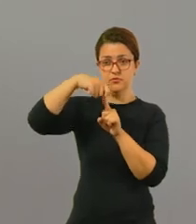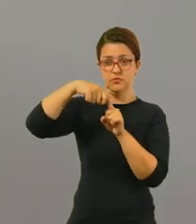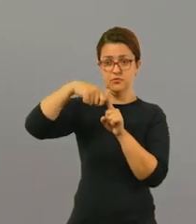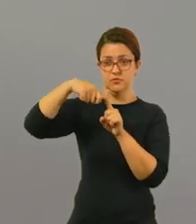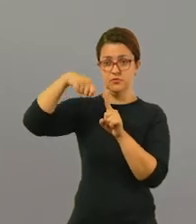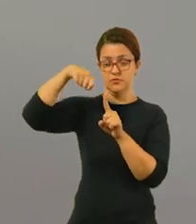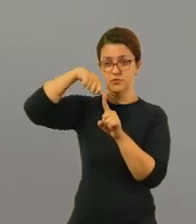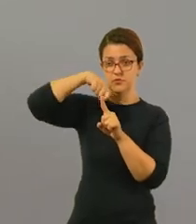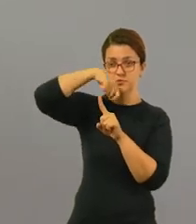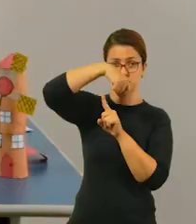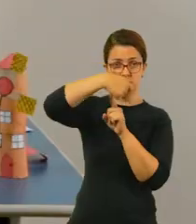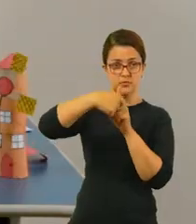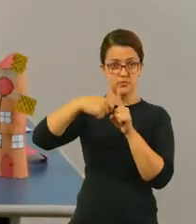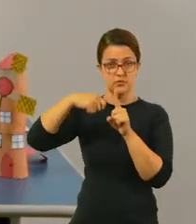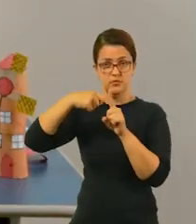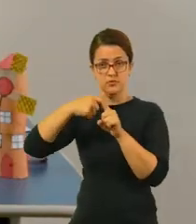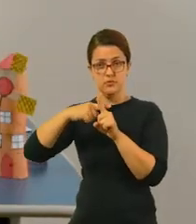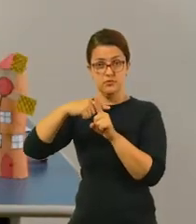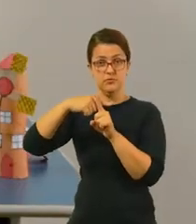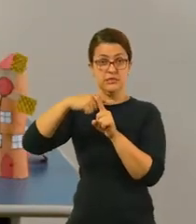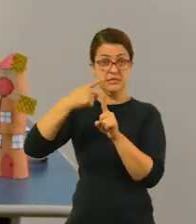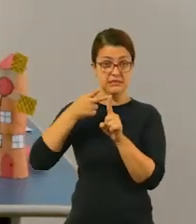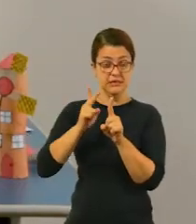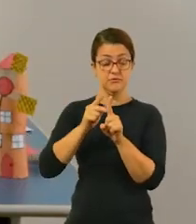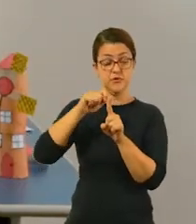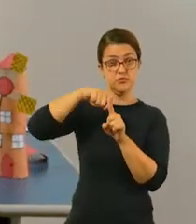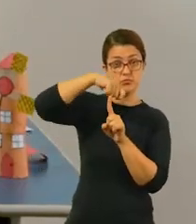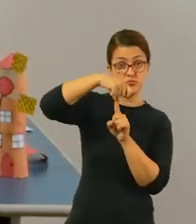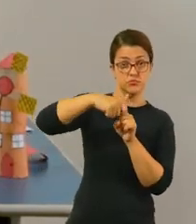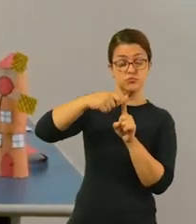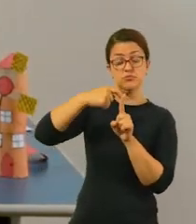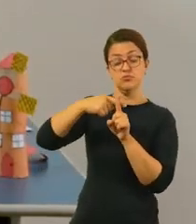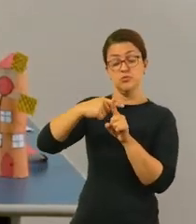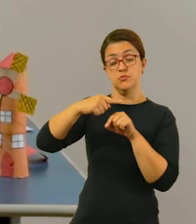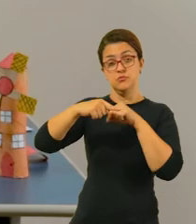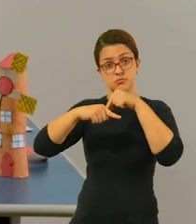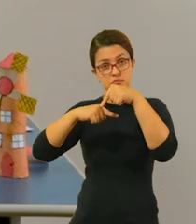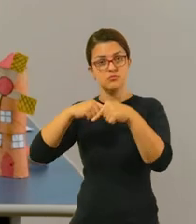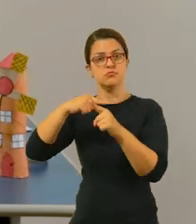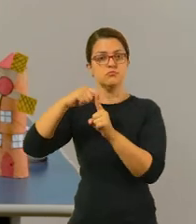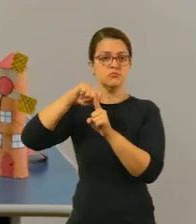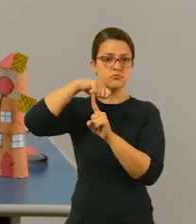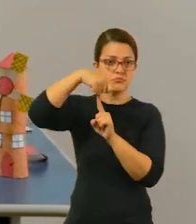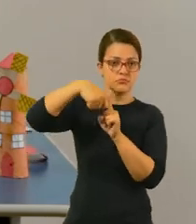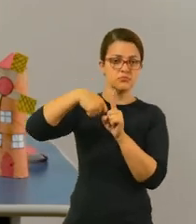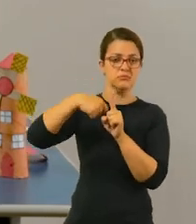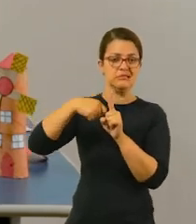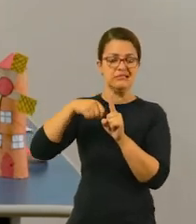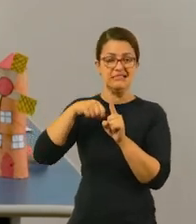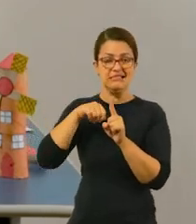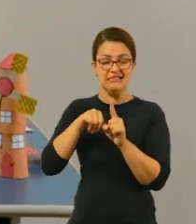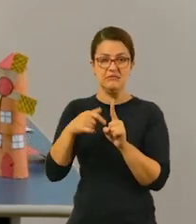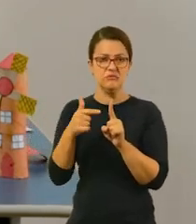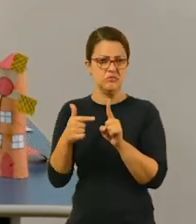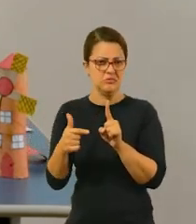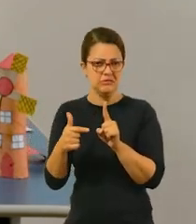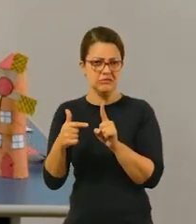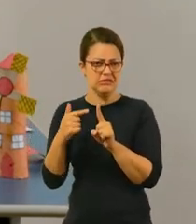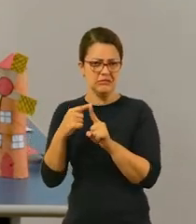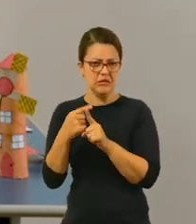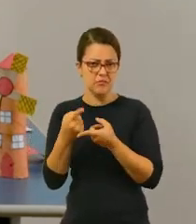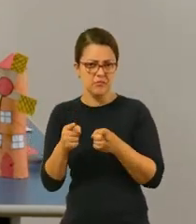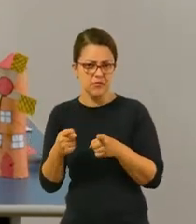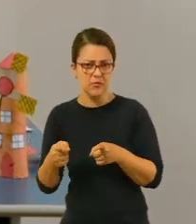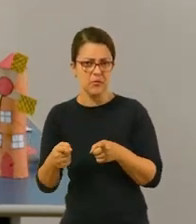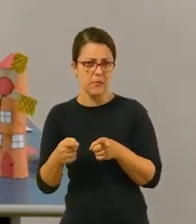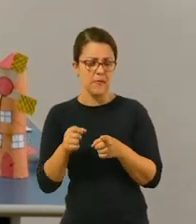passando por cima. Se não tiver palito de churrasco em casa, procure gravetinhos, galinhos de árvore